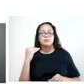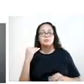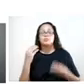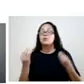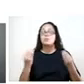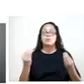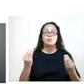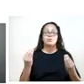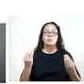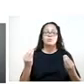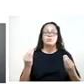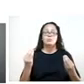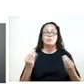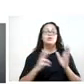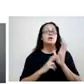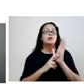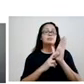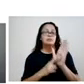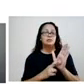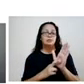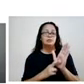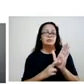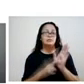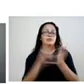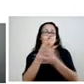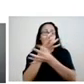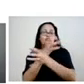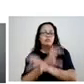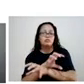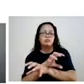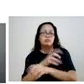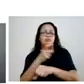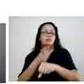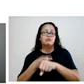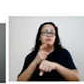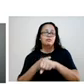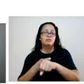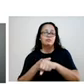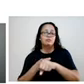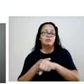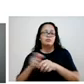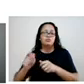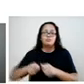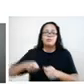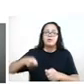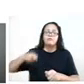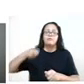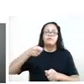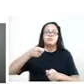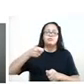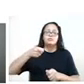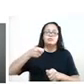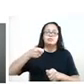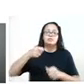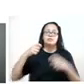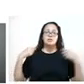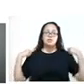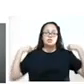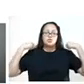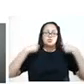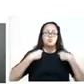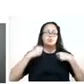esse autor representa a morte como um esqueleto que tem uma foice, né, nas mãos e tem sobre si um manto